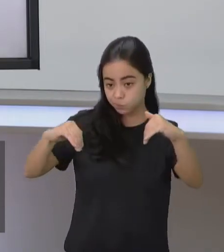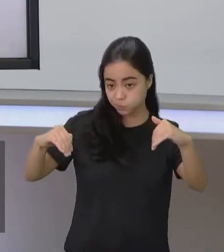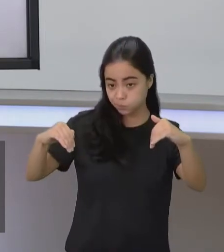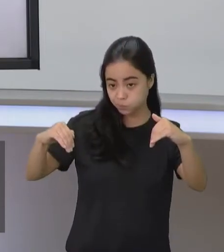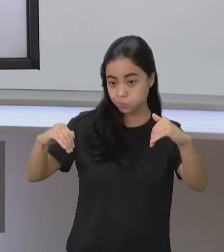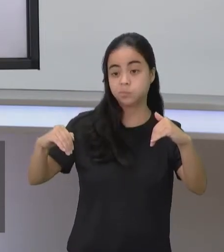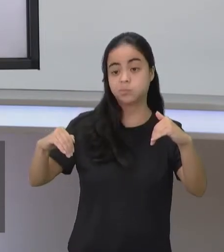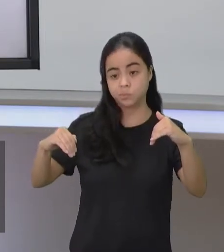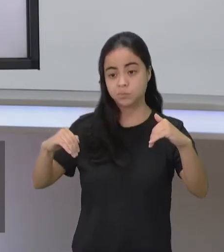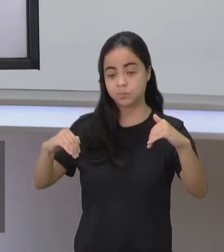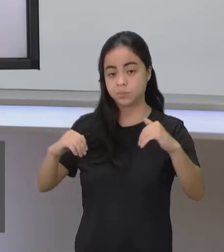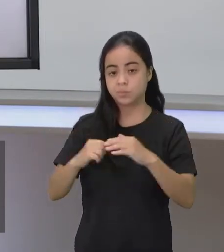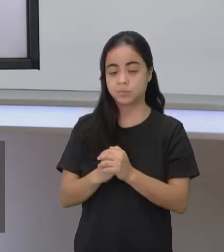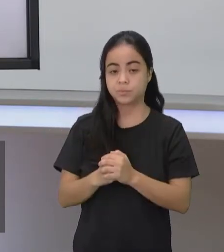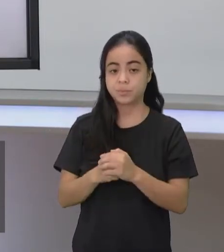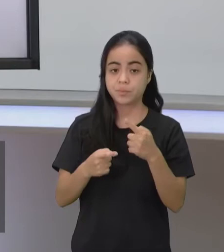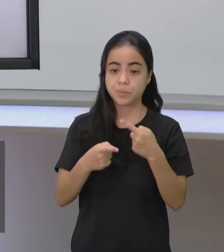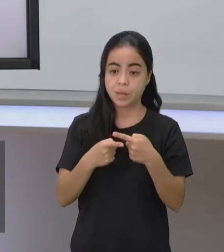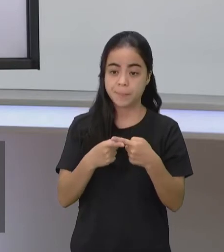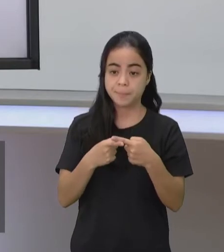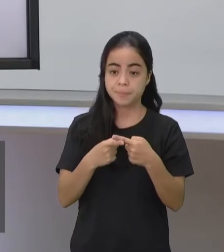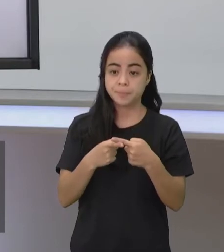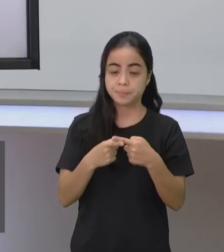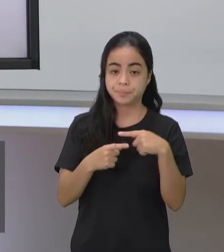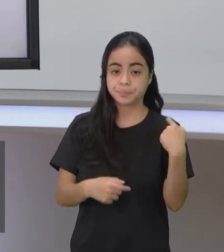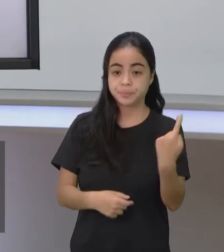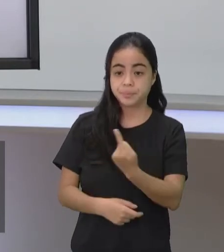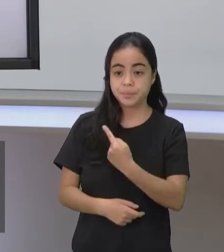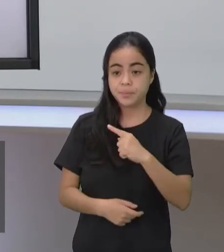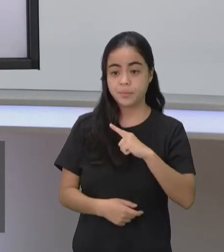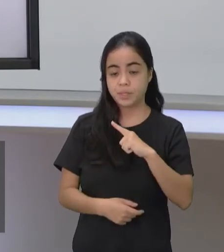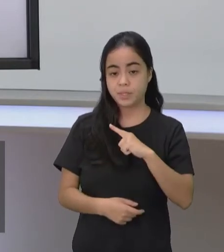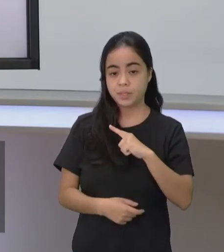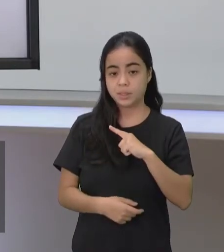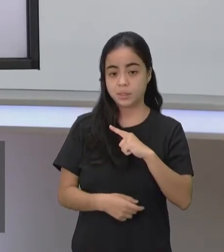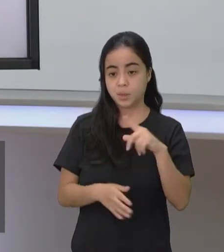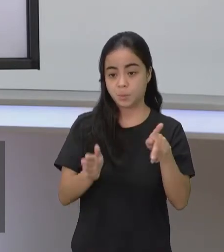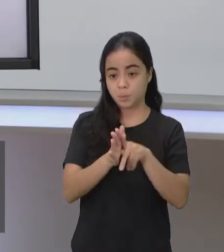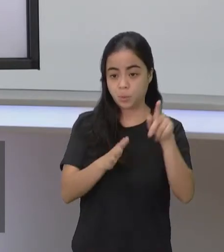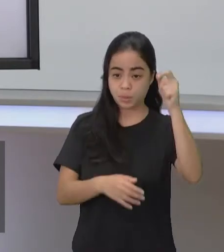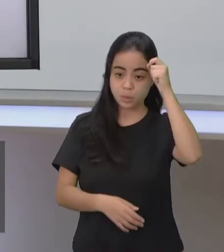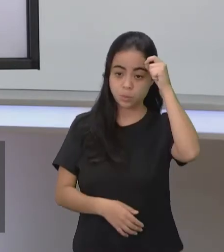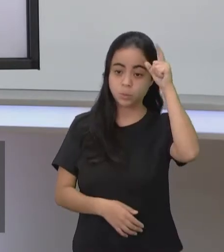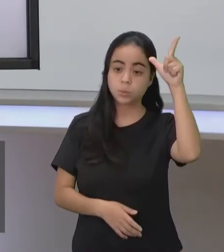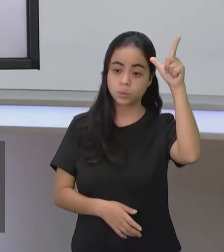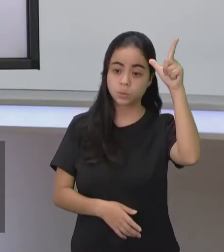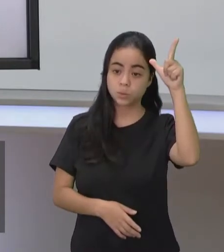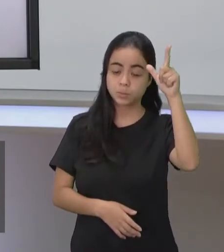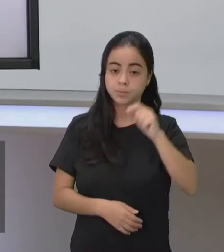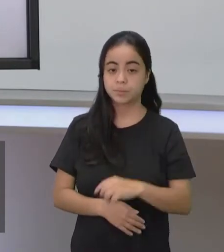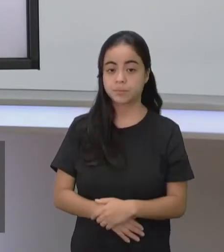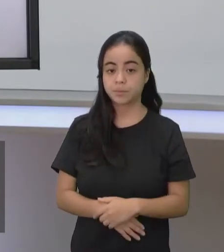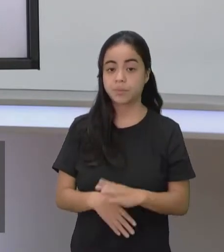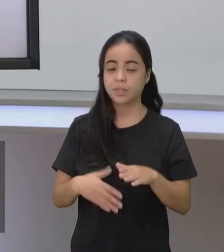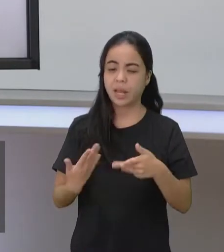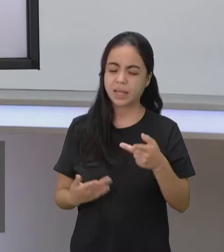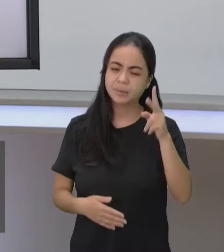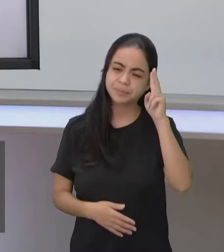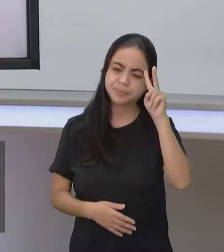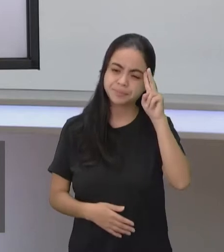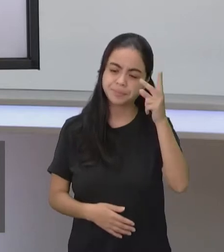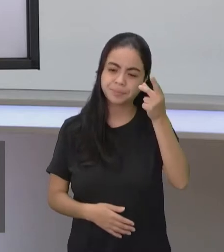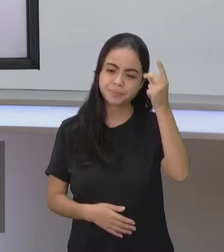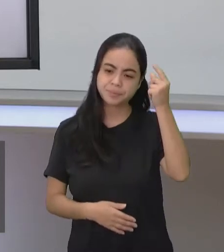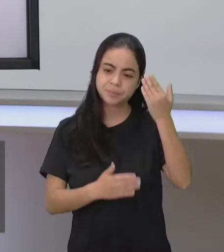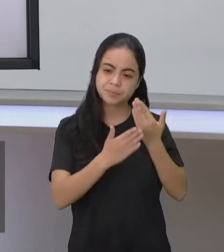outros animais, né, de outras espécies, porque justamente a gente tem esse aspecto da cultura. né? E a gente já relembrou na última